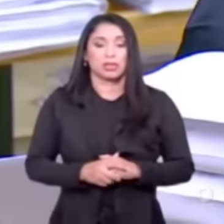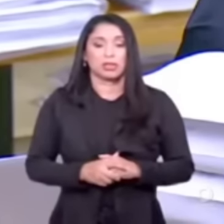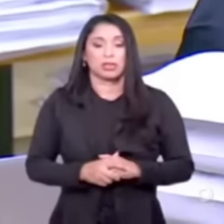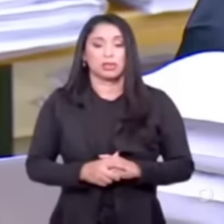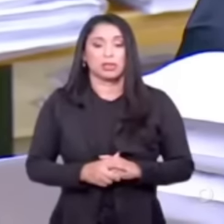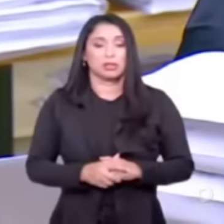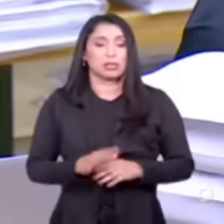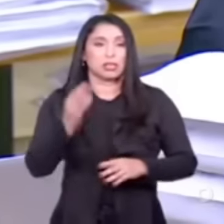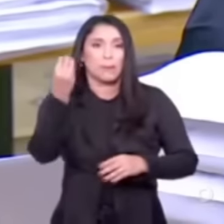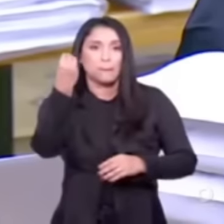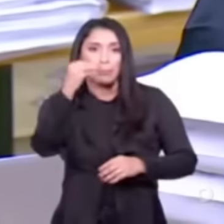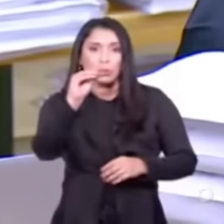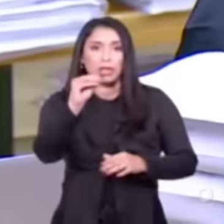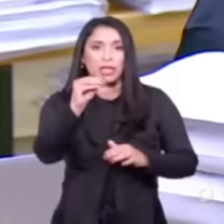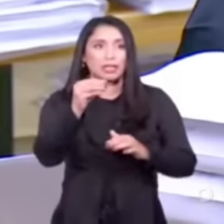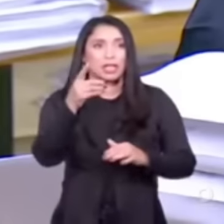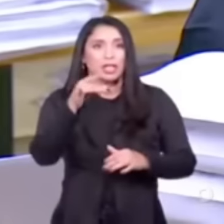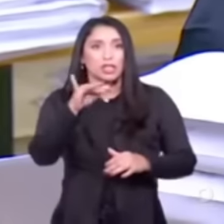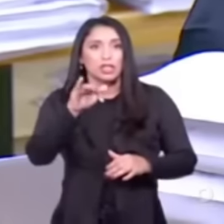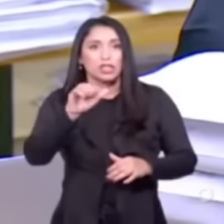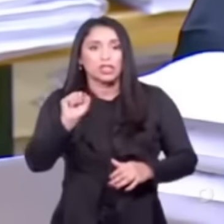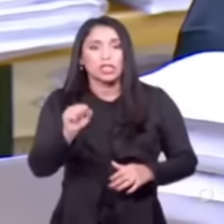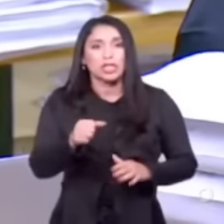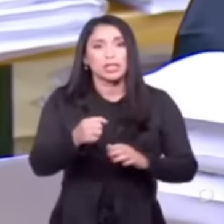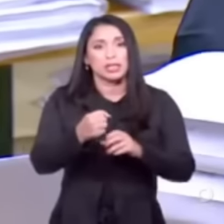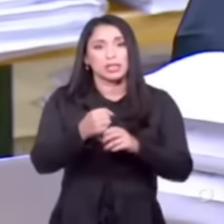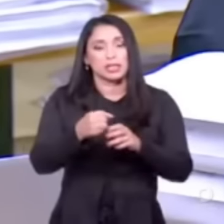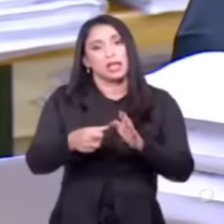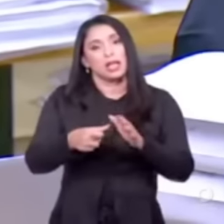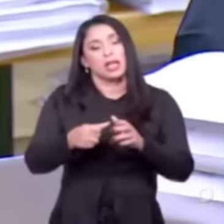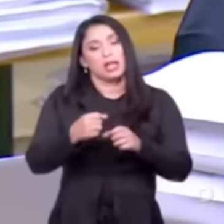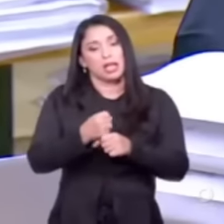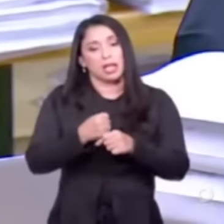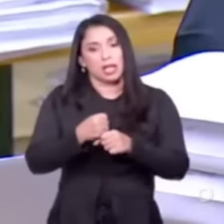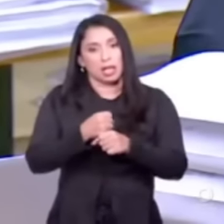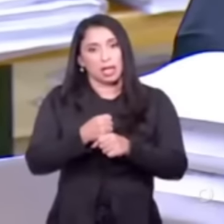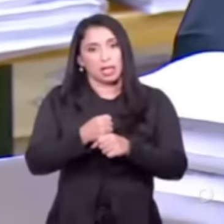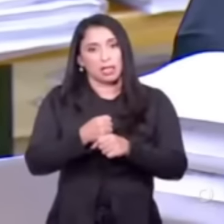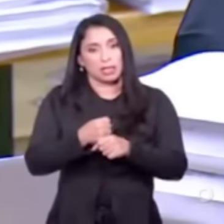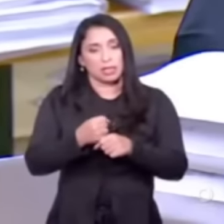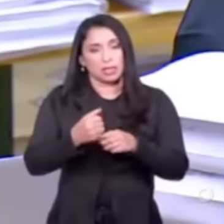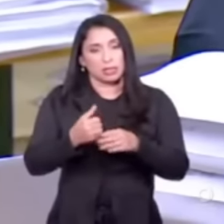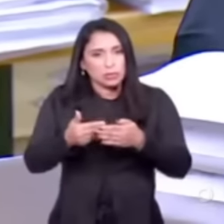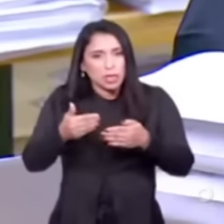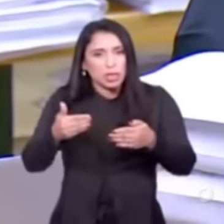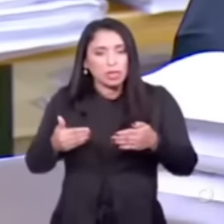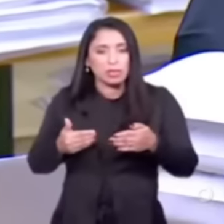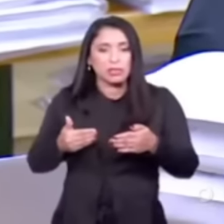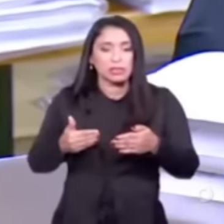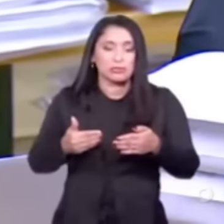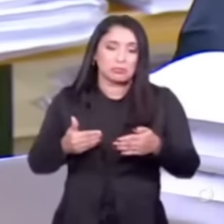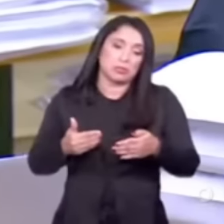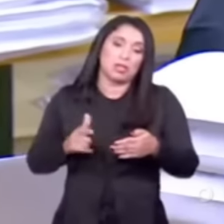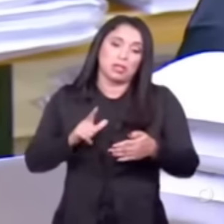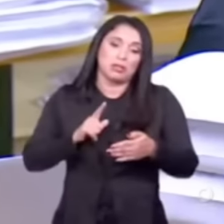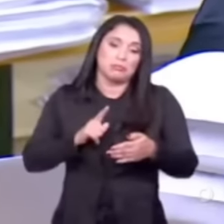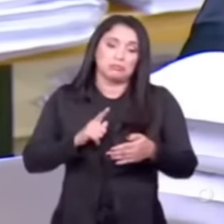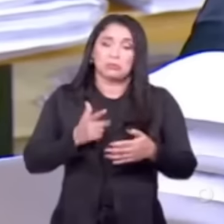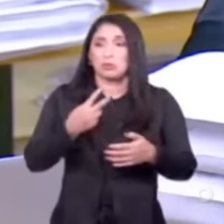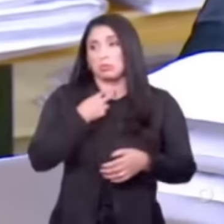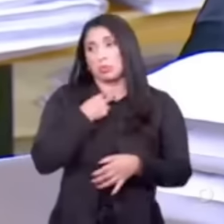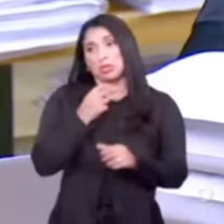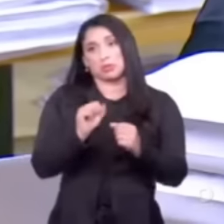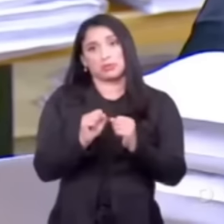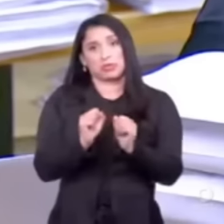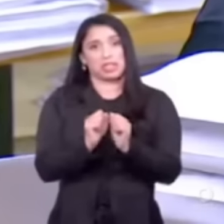publicada dias antes do ano eleitoral, da anualidade, nós simplesmente vamos lavar as mãos,